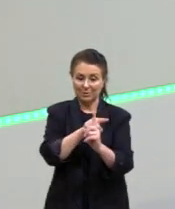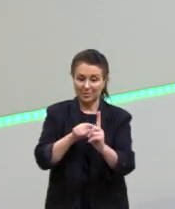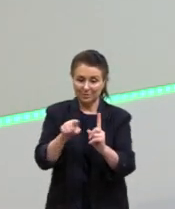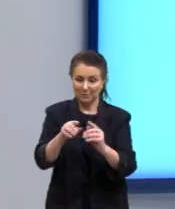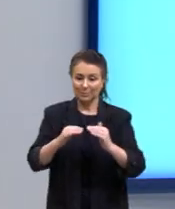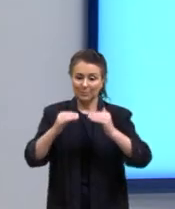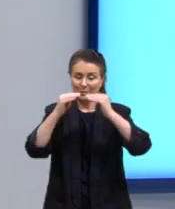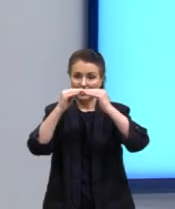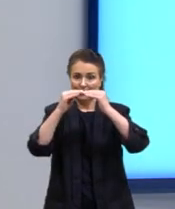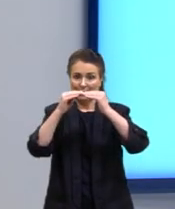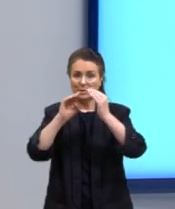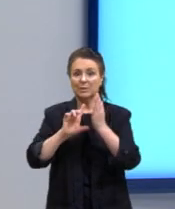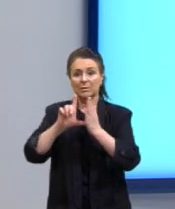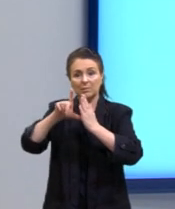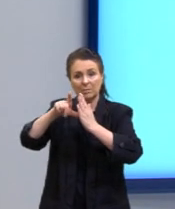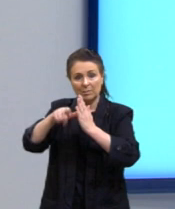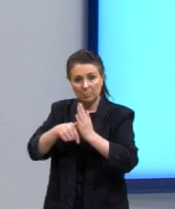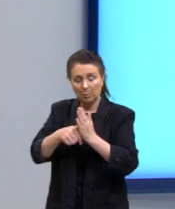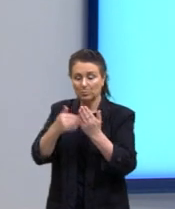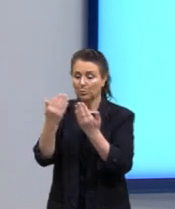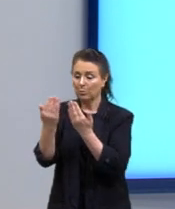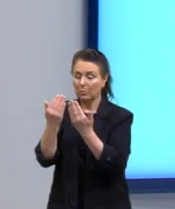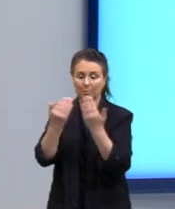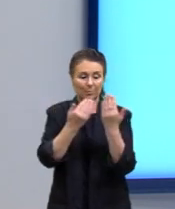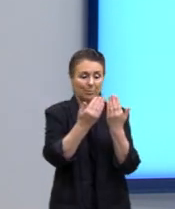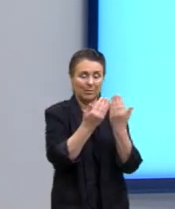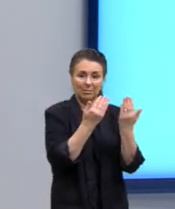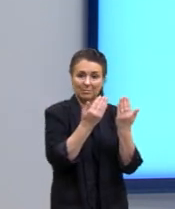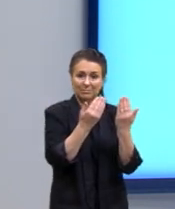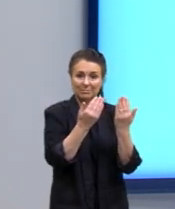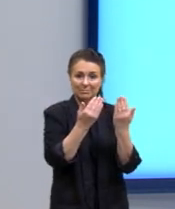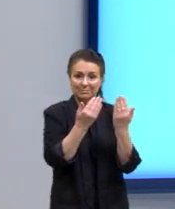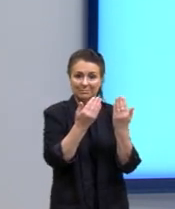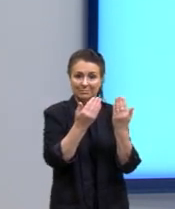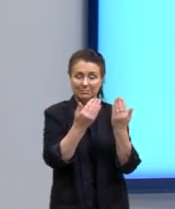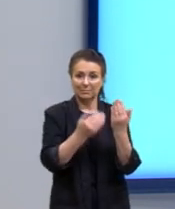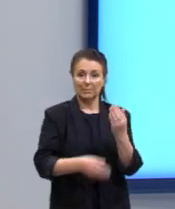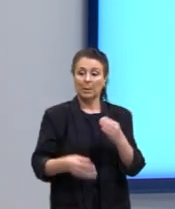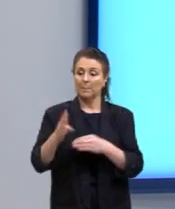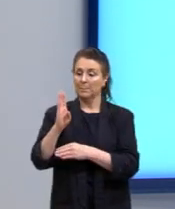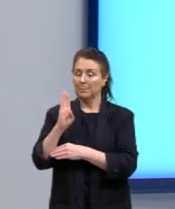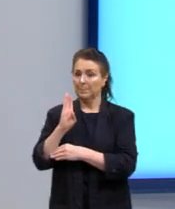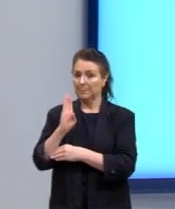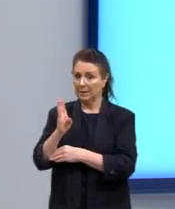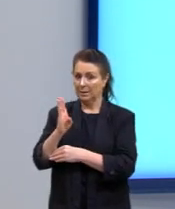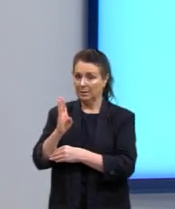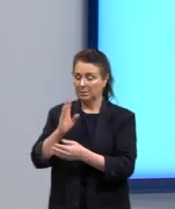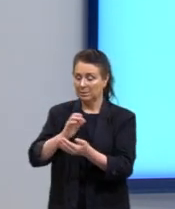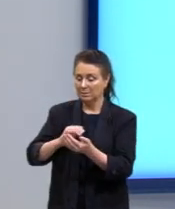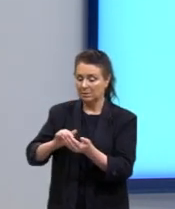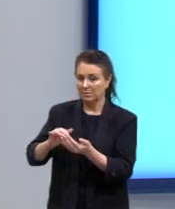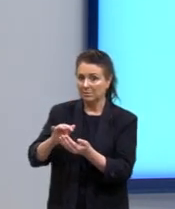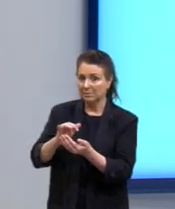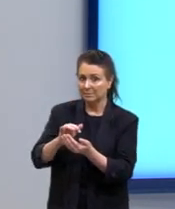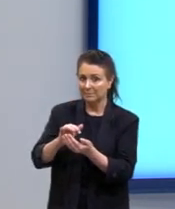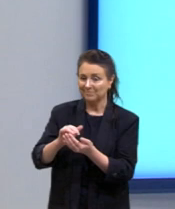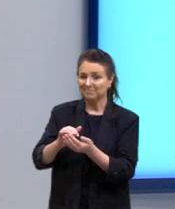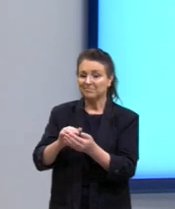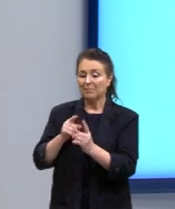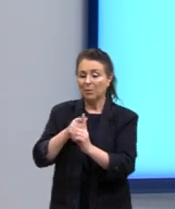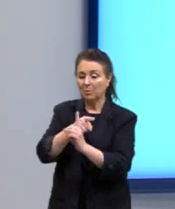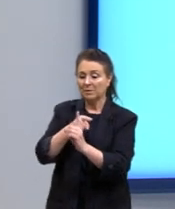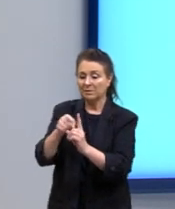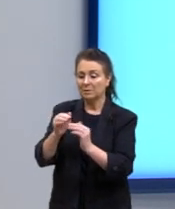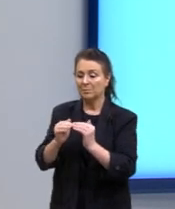E aí sim nós vamos comparar os resultados na turma B se nós calculassemos O